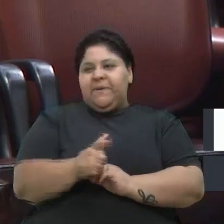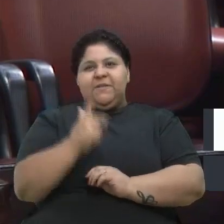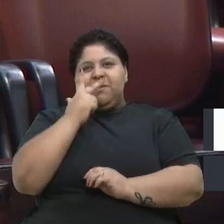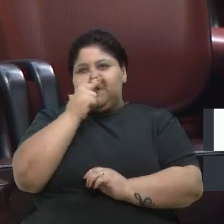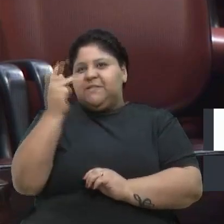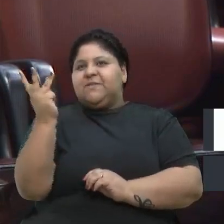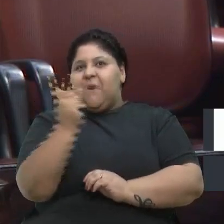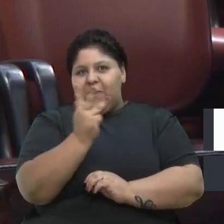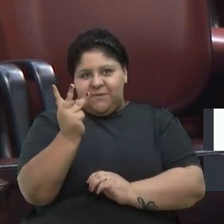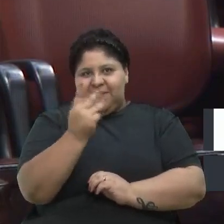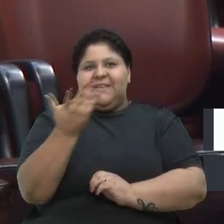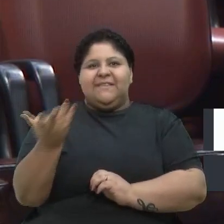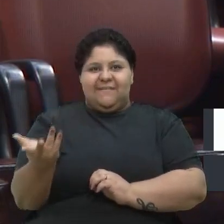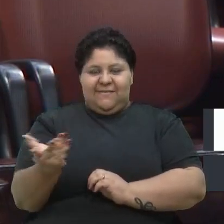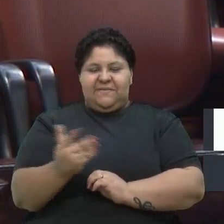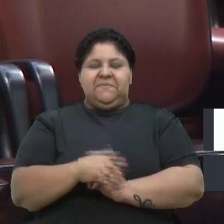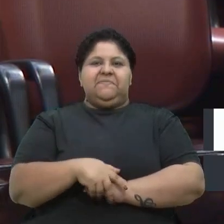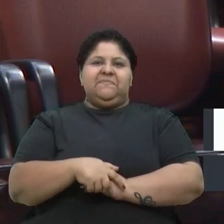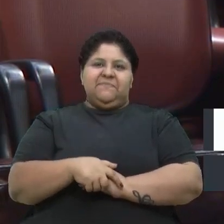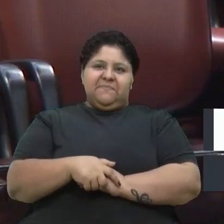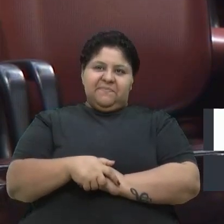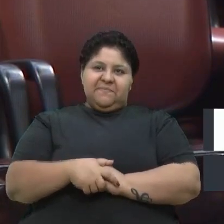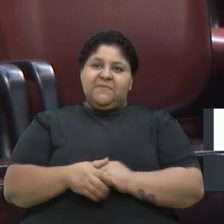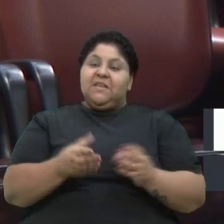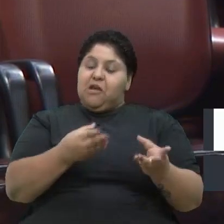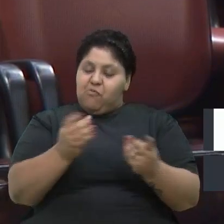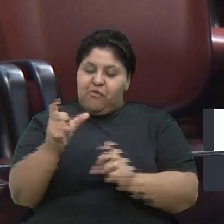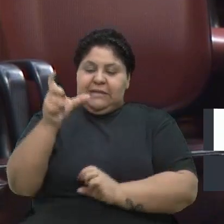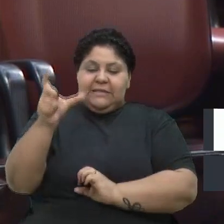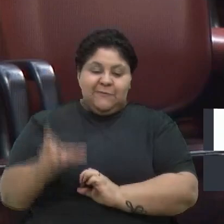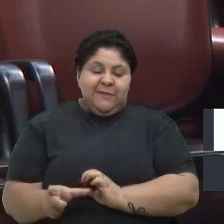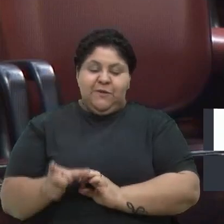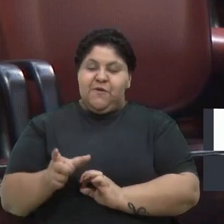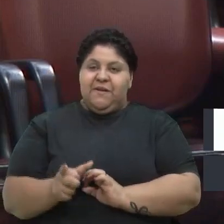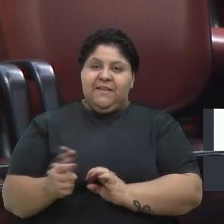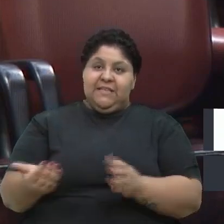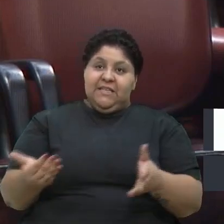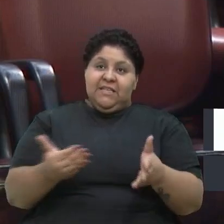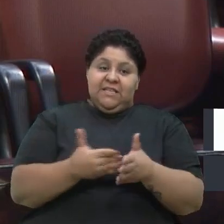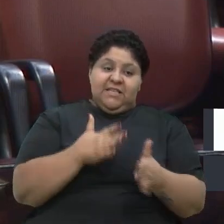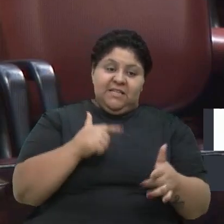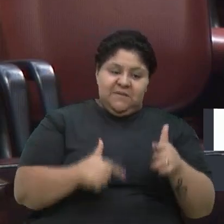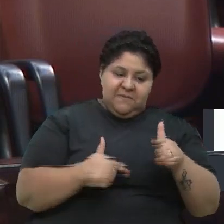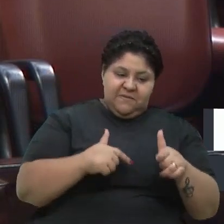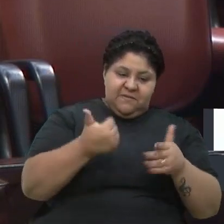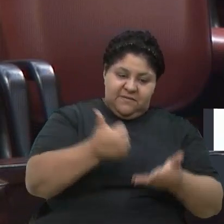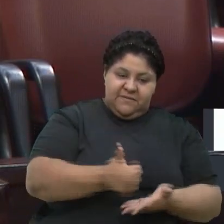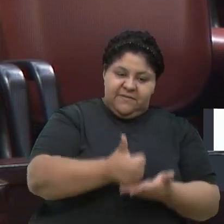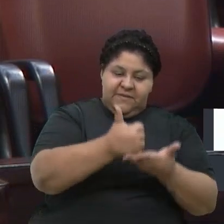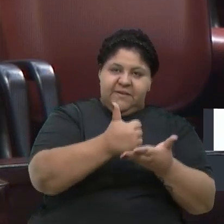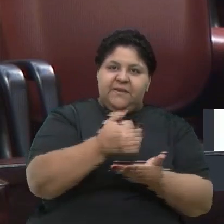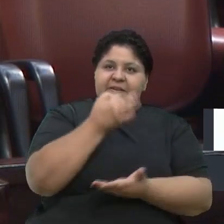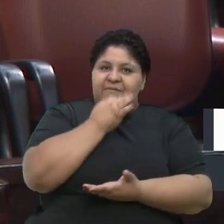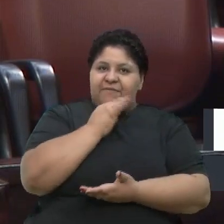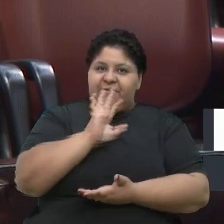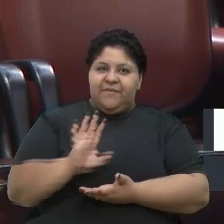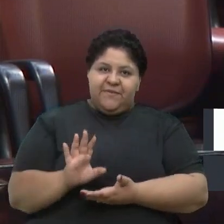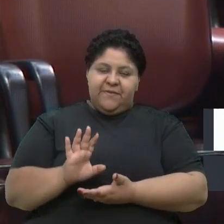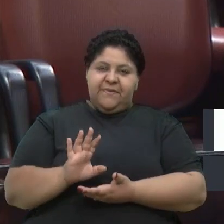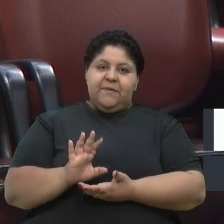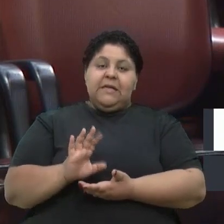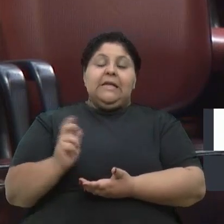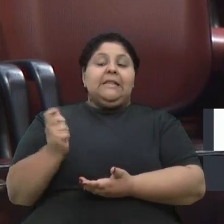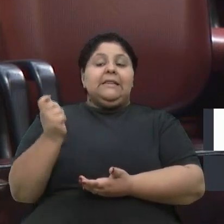mais outras pessoas que venham trabalhar em prol da cidade de Caxias do Sul. É